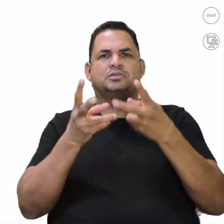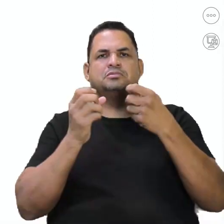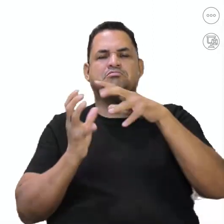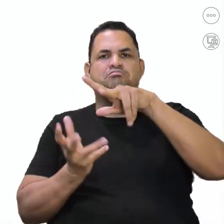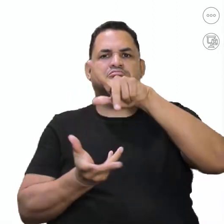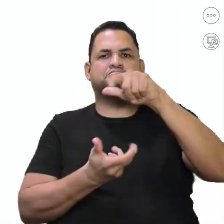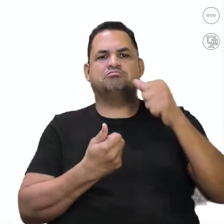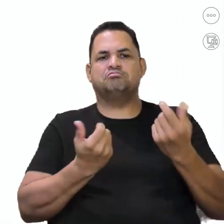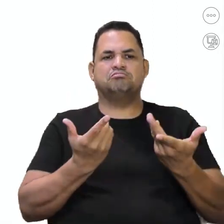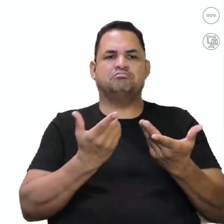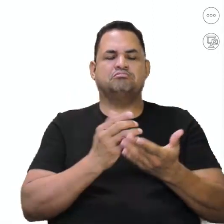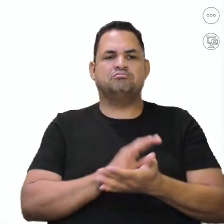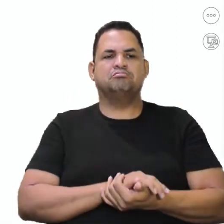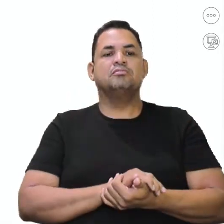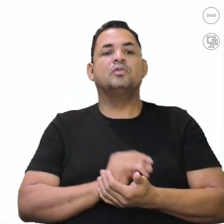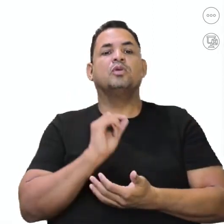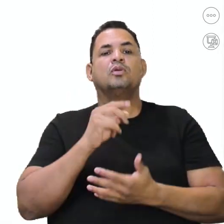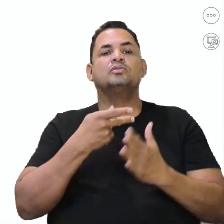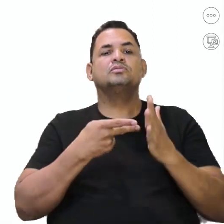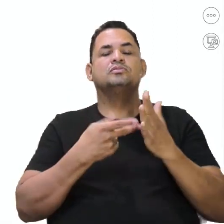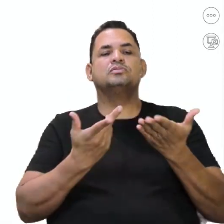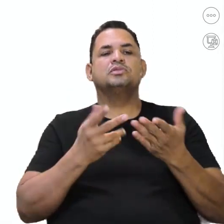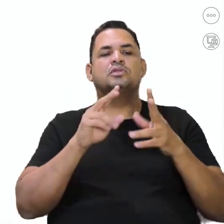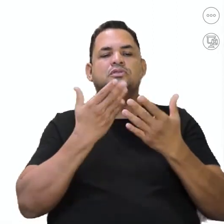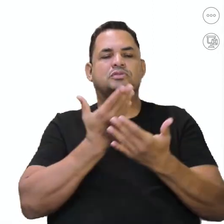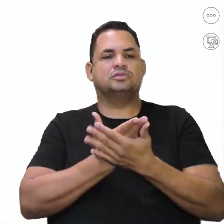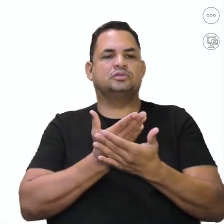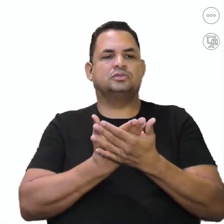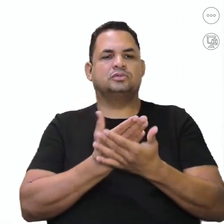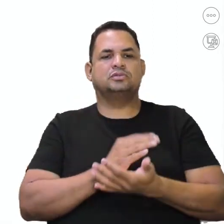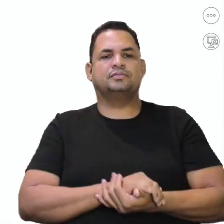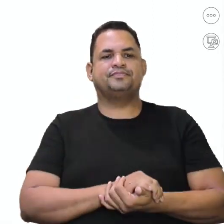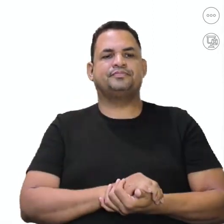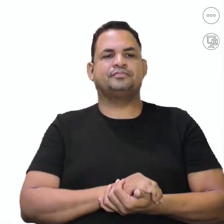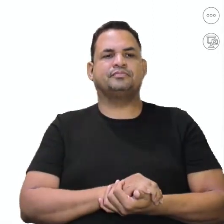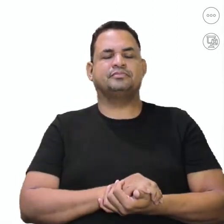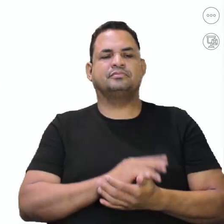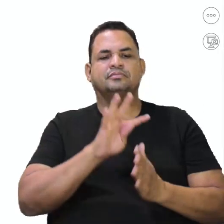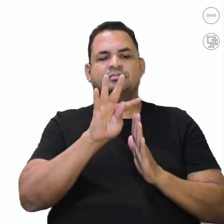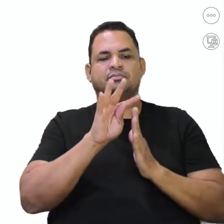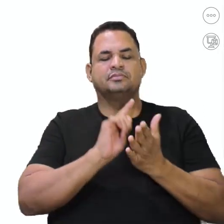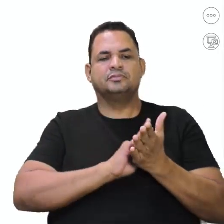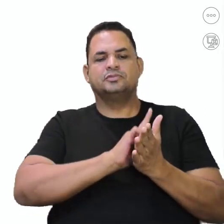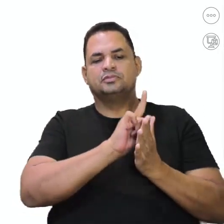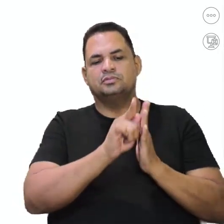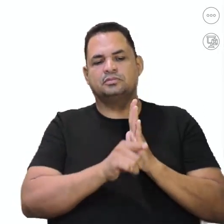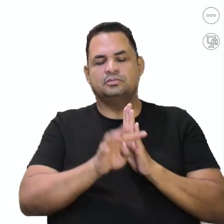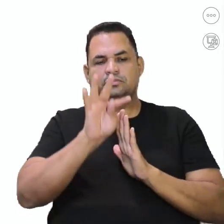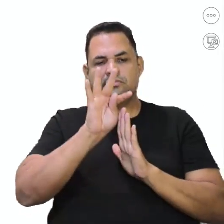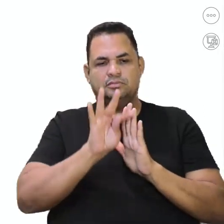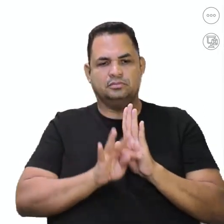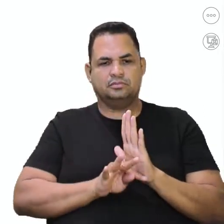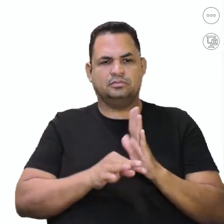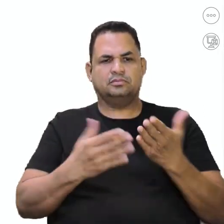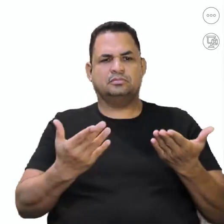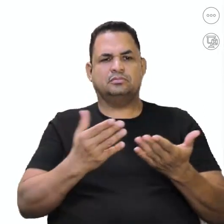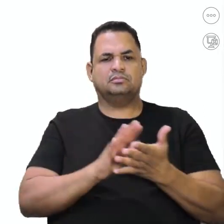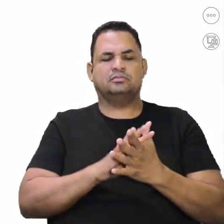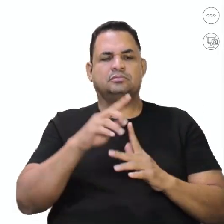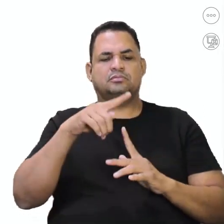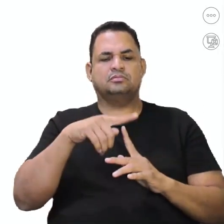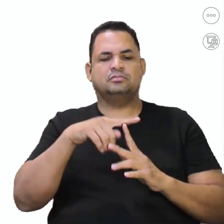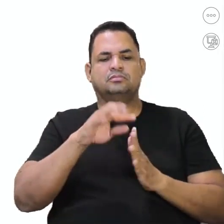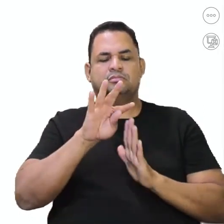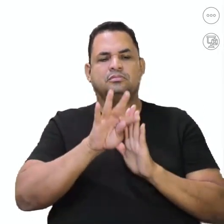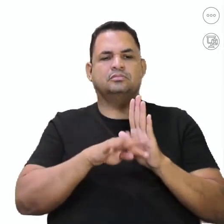mundo? Afinal de contas, foi sobre o quê? A gente viu sobre os textual genres, os gêneros textuais, os tipos